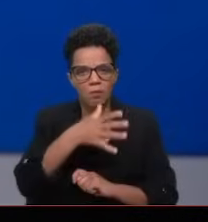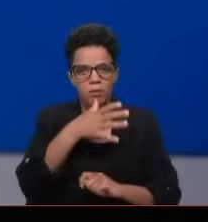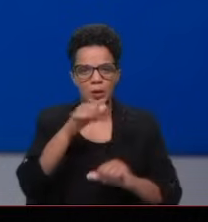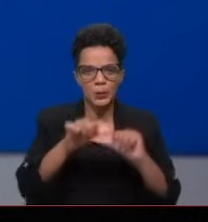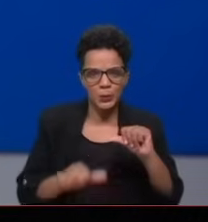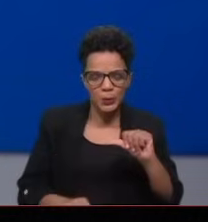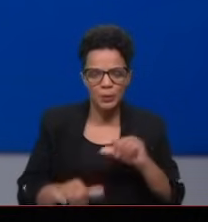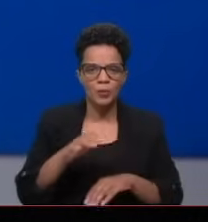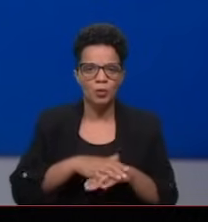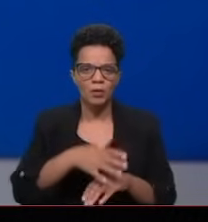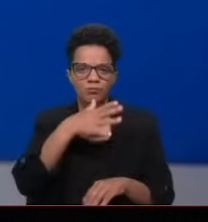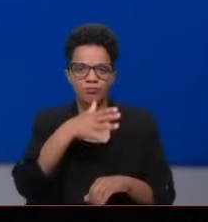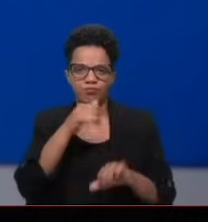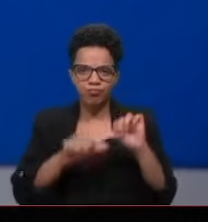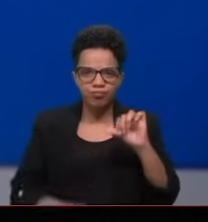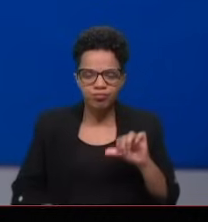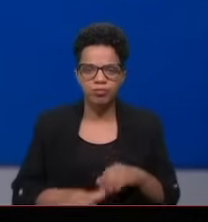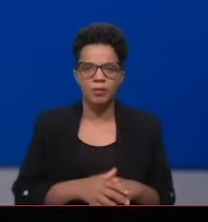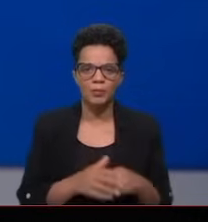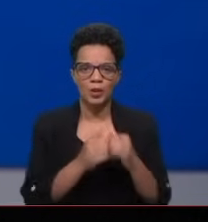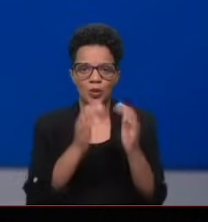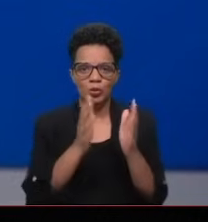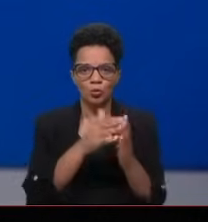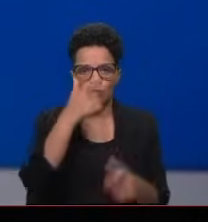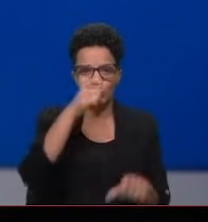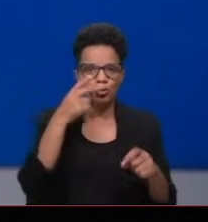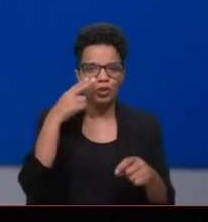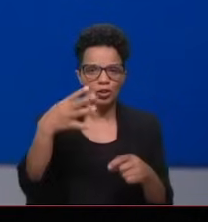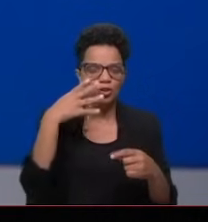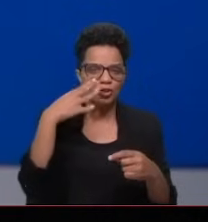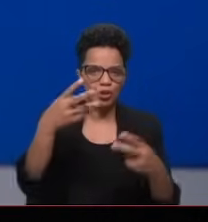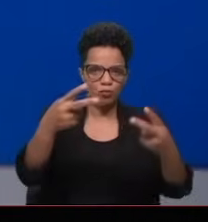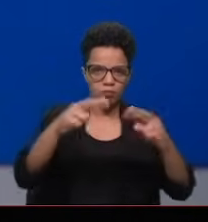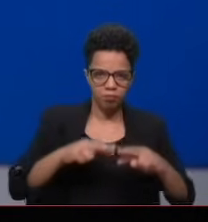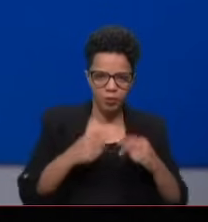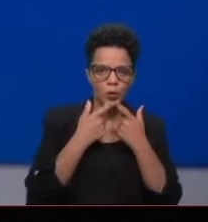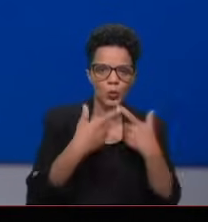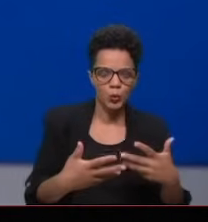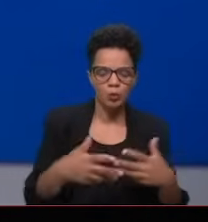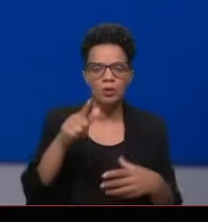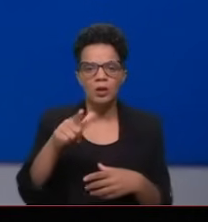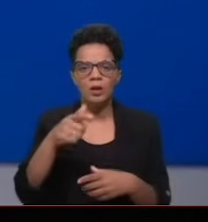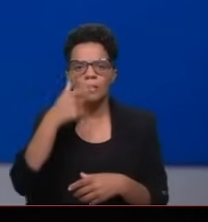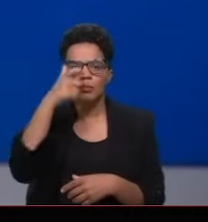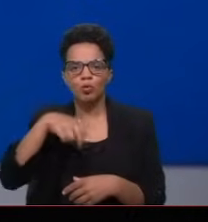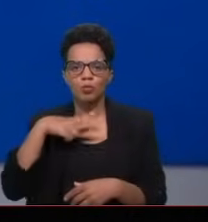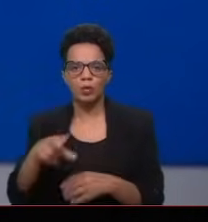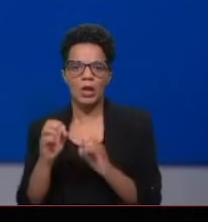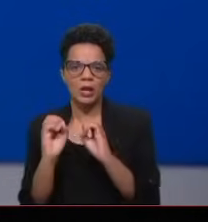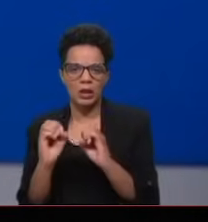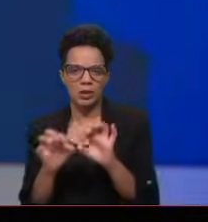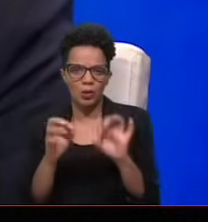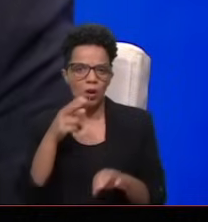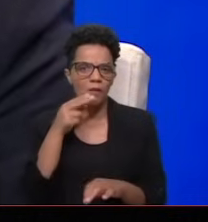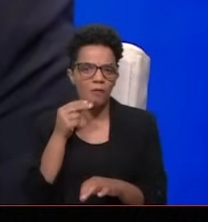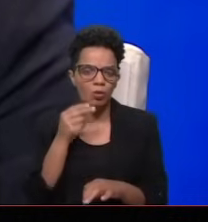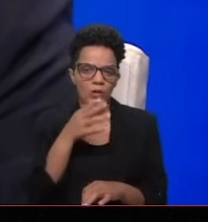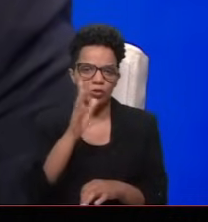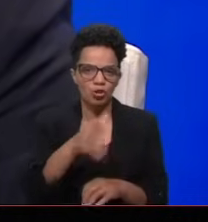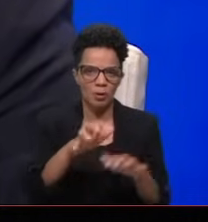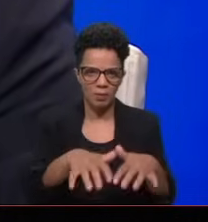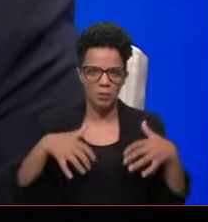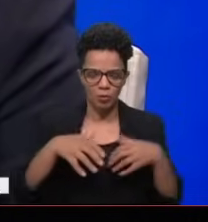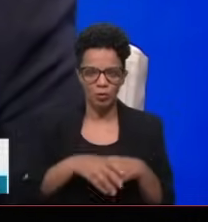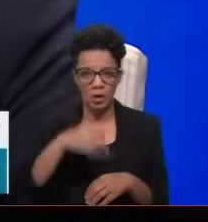discurso que se houve tantas vezes de querem tudo para os imigrantes e para os nossos nada como ouvi várias vezes André Ventura a dizer desde logo no Parlamento bom o chega Como